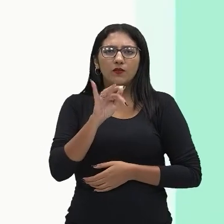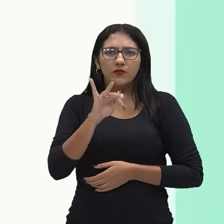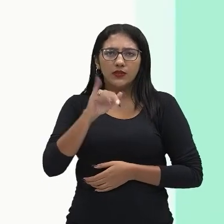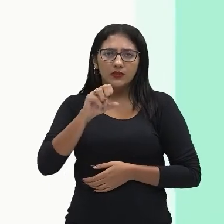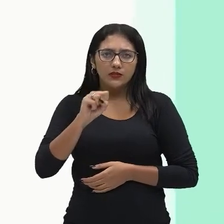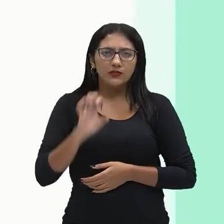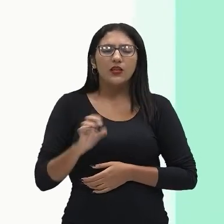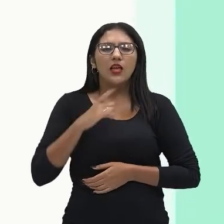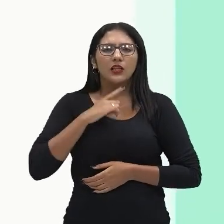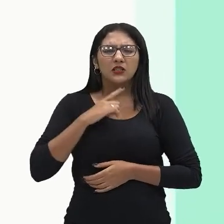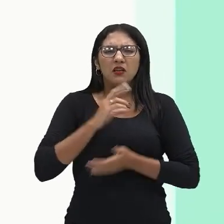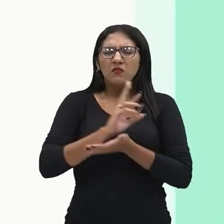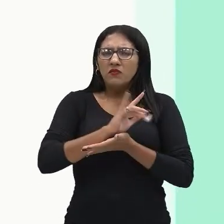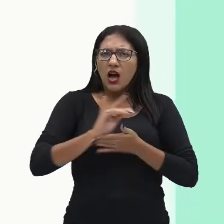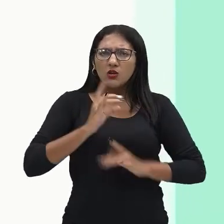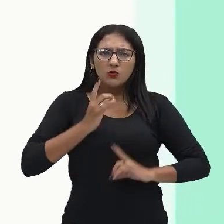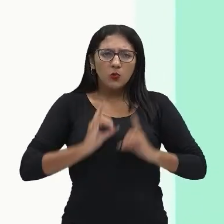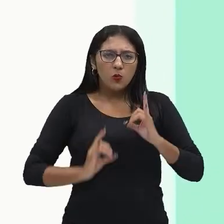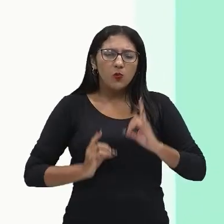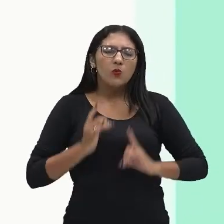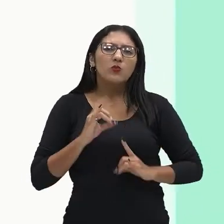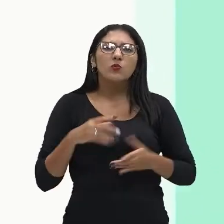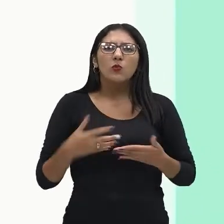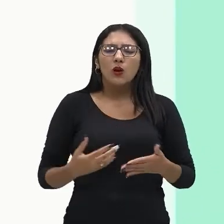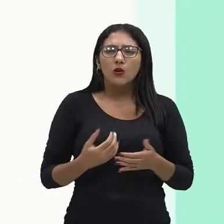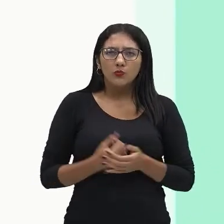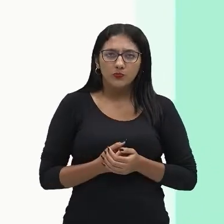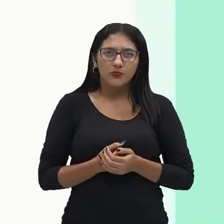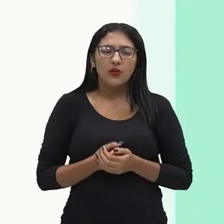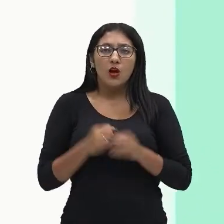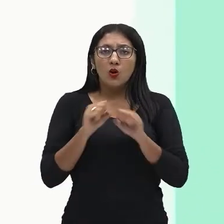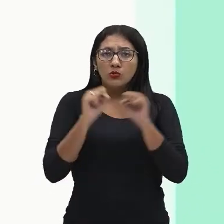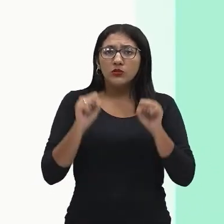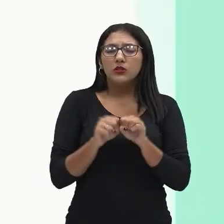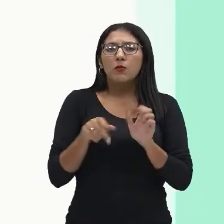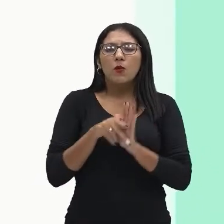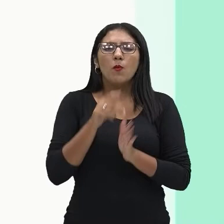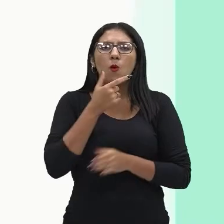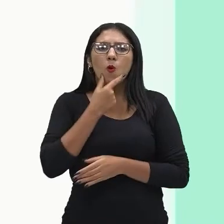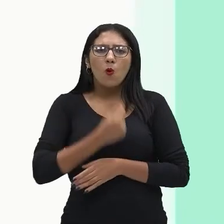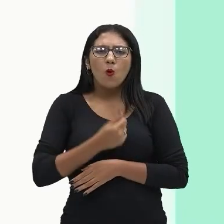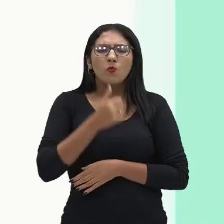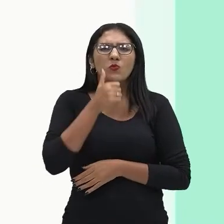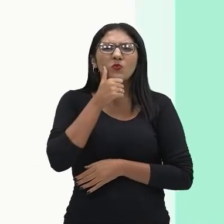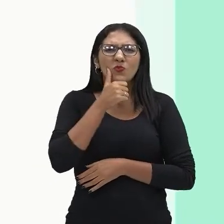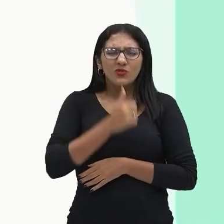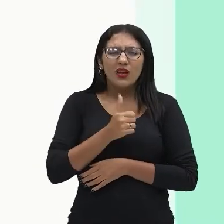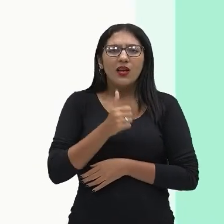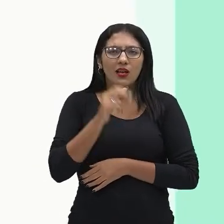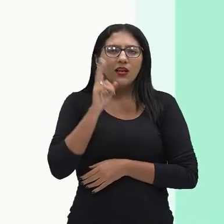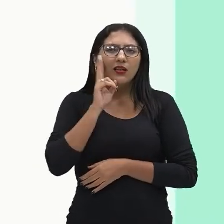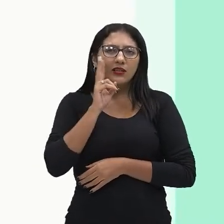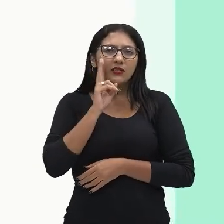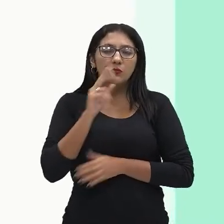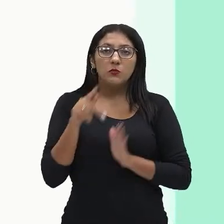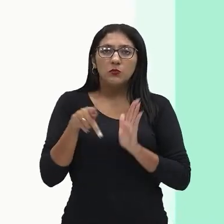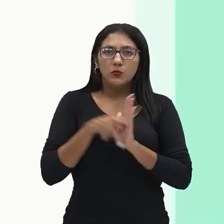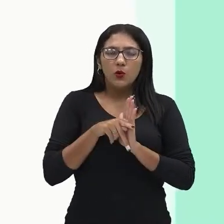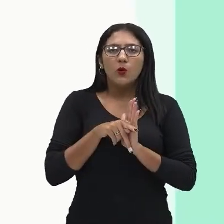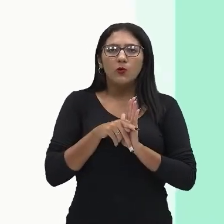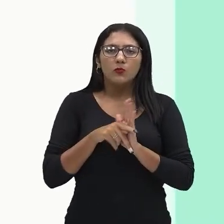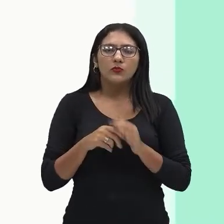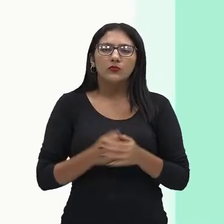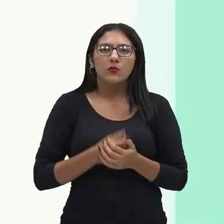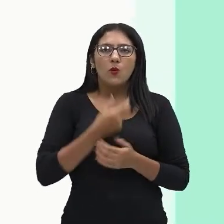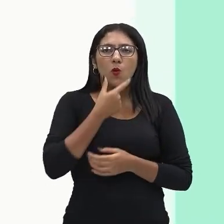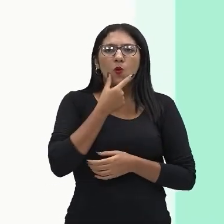agem em diversos órgãos. Que órgãos são esses? Como as gônadas. As gônadas são os órgãos, né, sexuais.